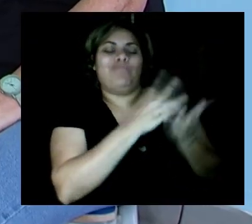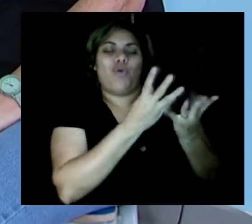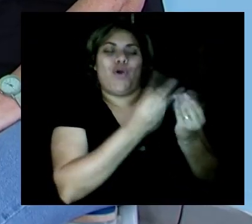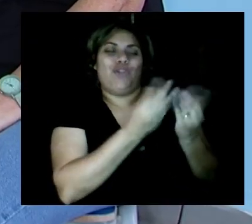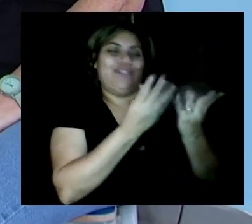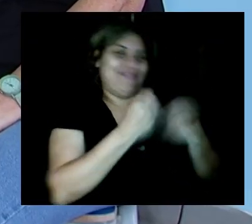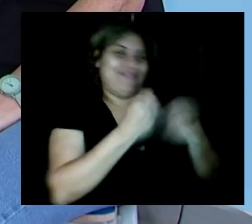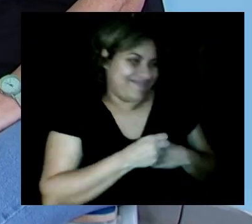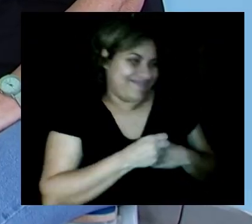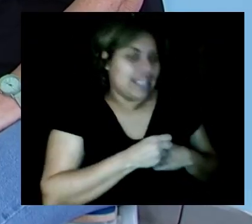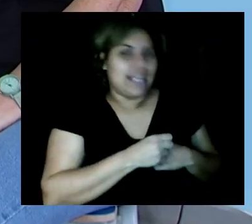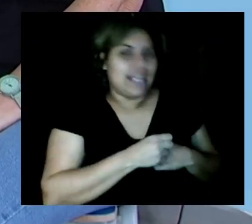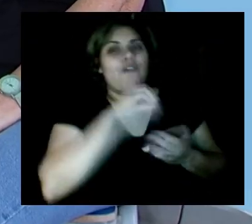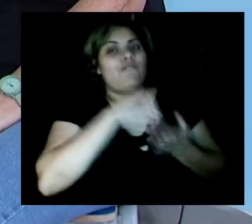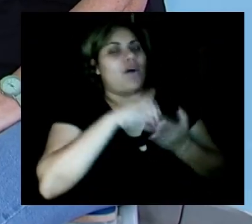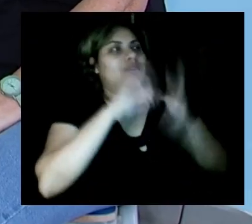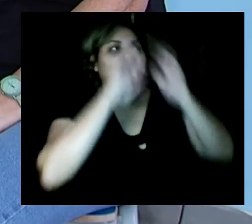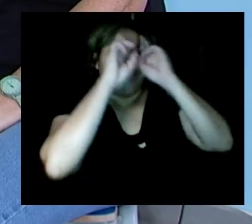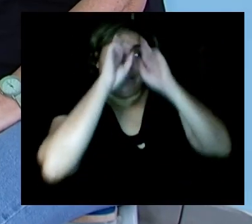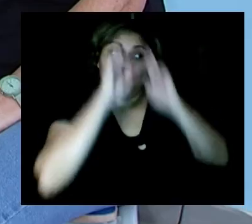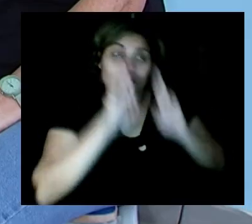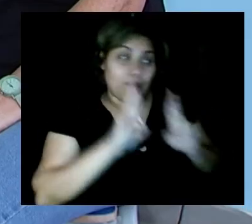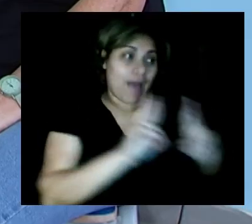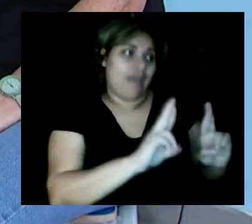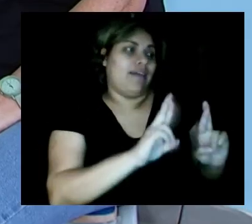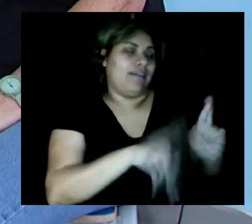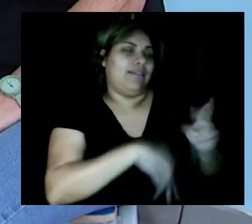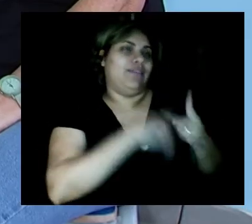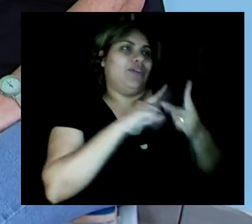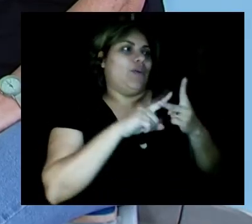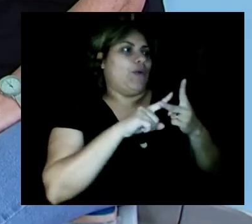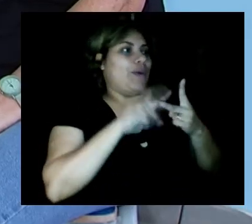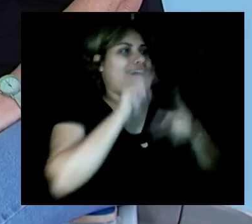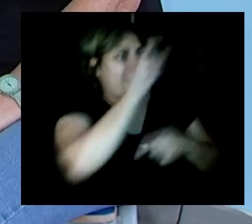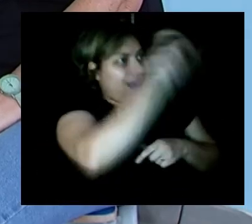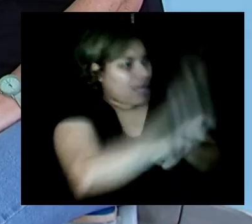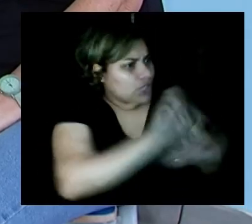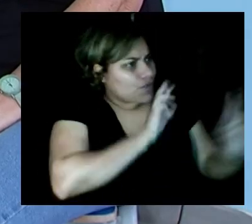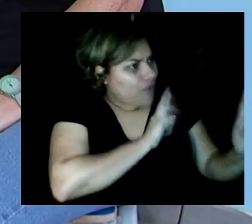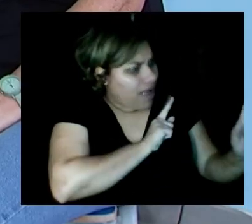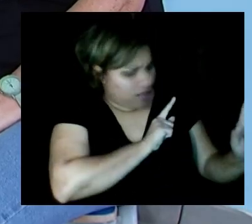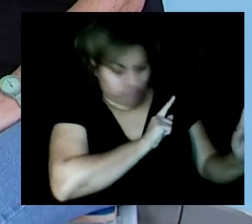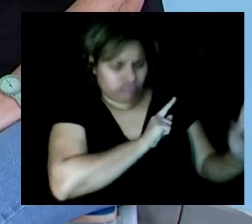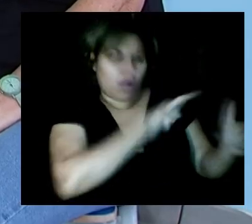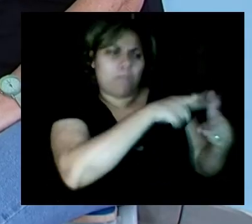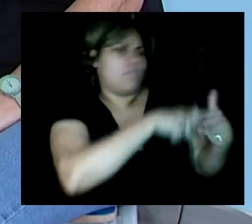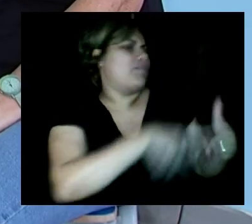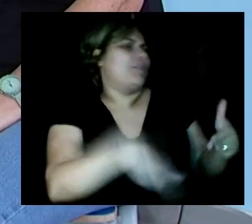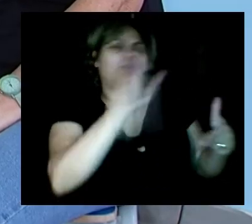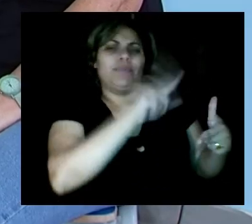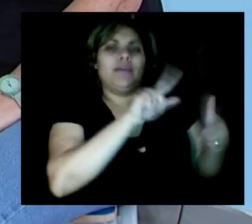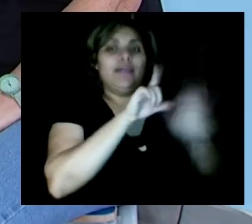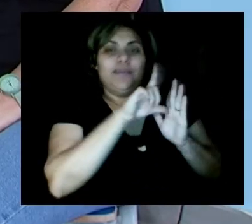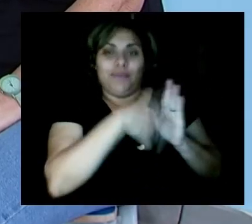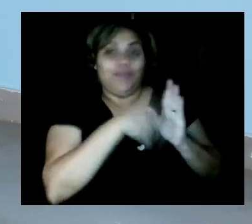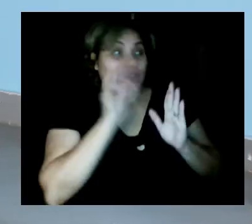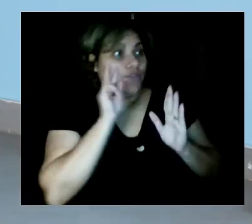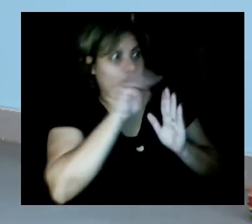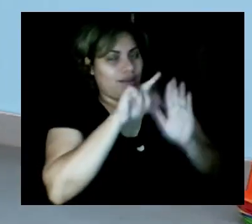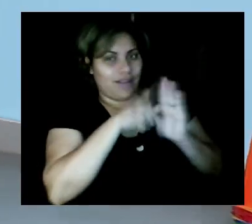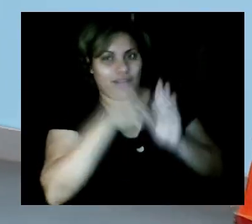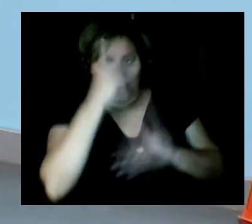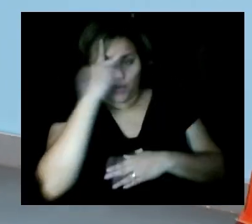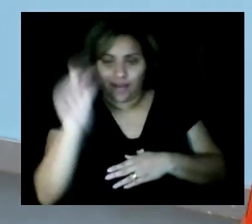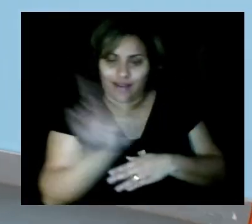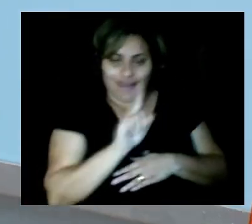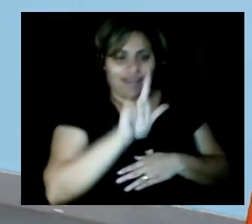Muito respeito pelas diferenças. Vocês vão poder ver depois o depoimento do Leandro, que é o nosso